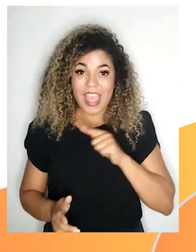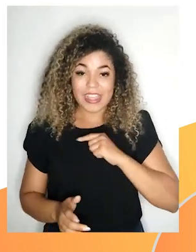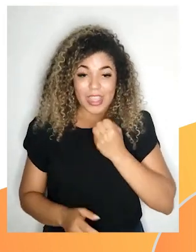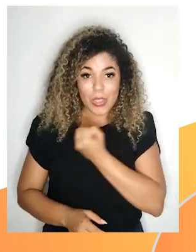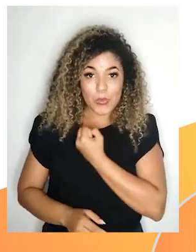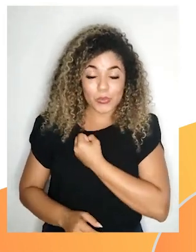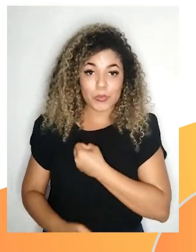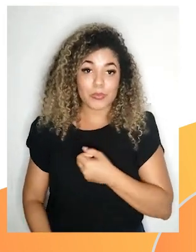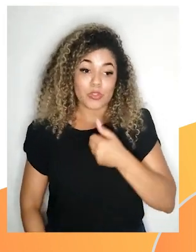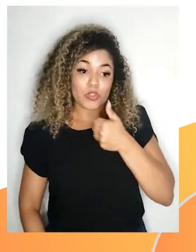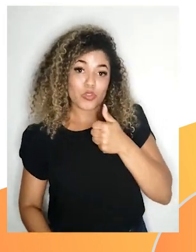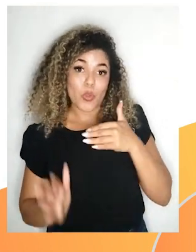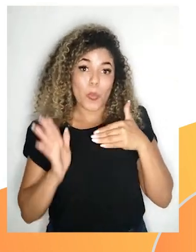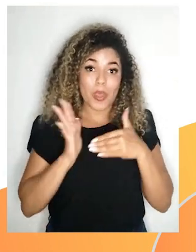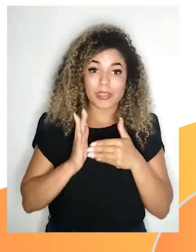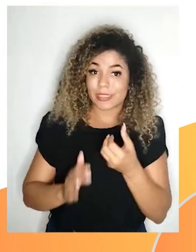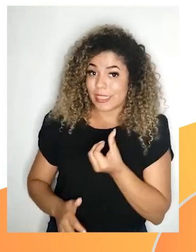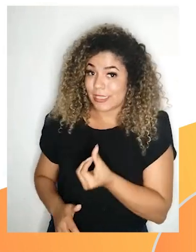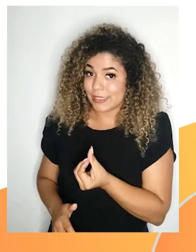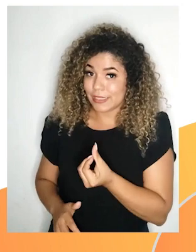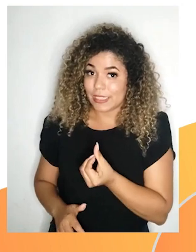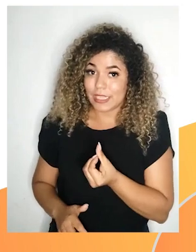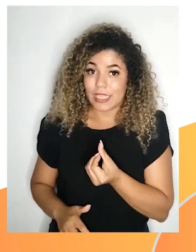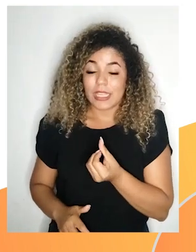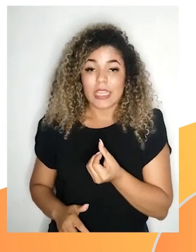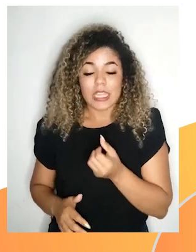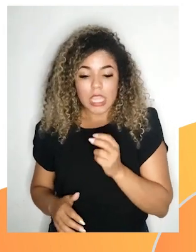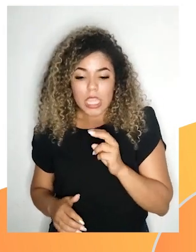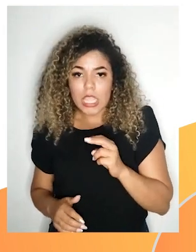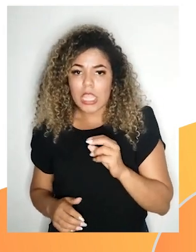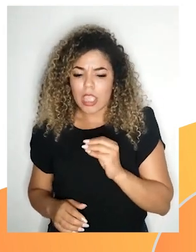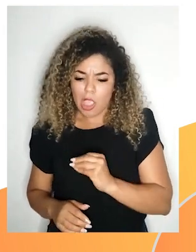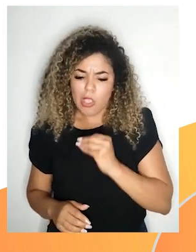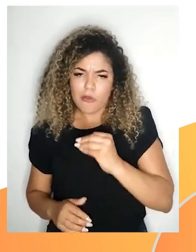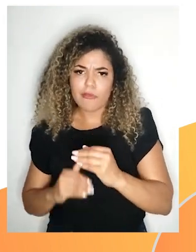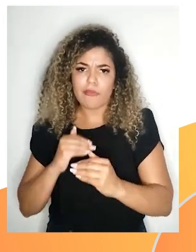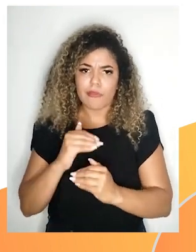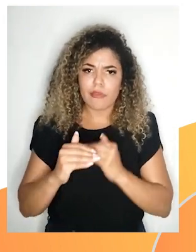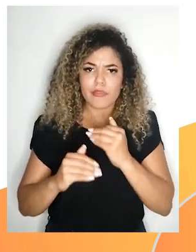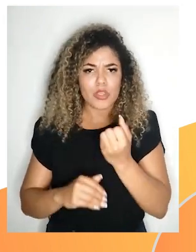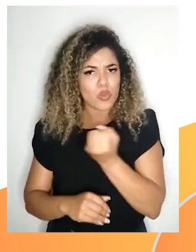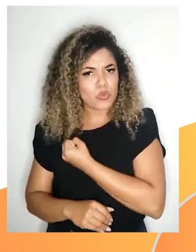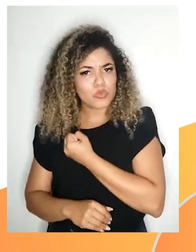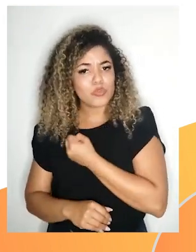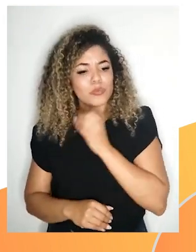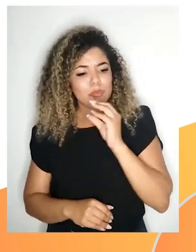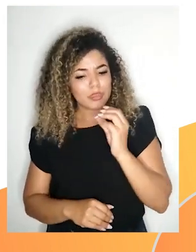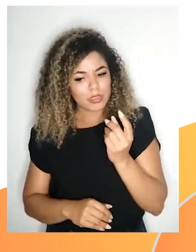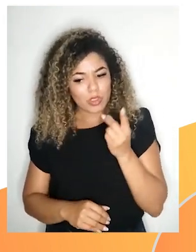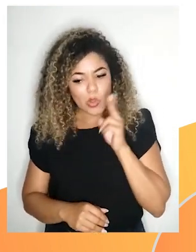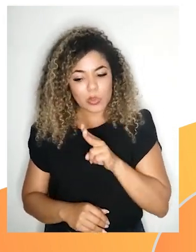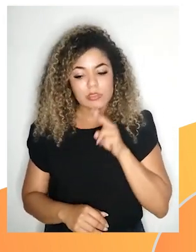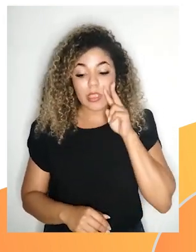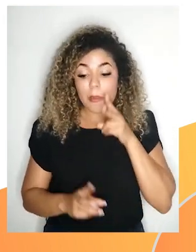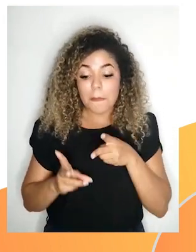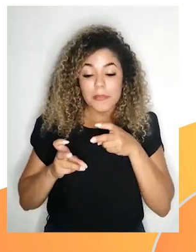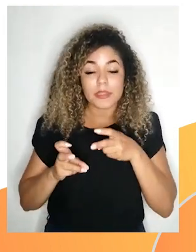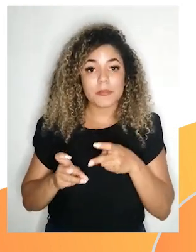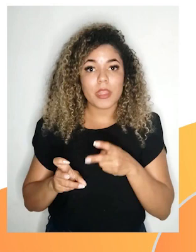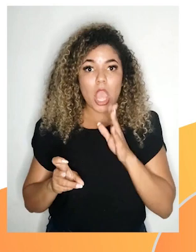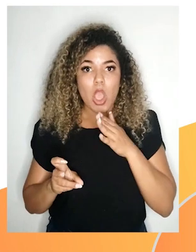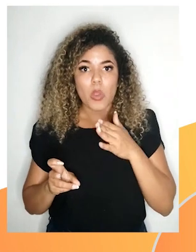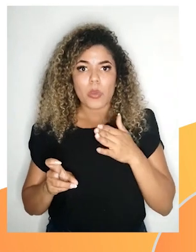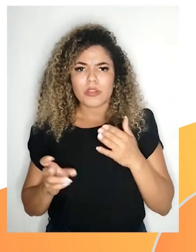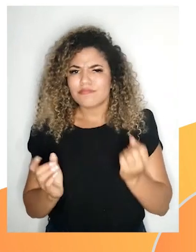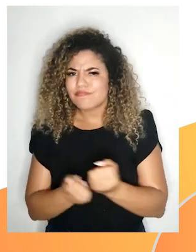numeradas de 1 a 6 e anda o número de casas indicados pelo dado. Quando, em uma jogada, ele termina em